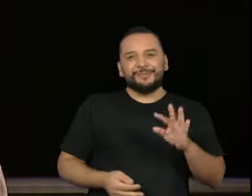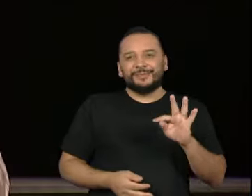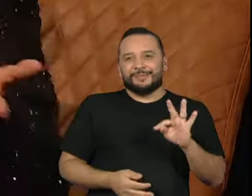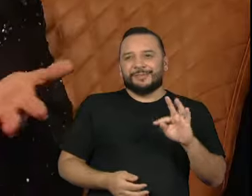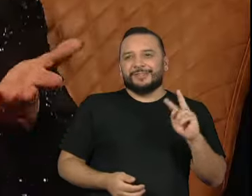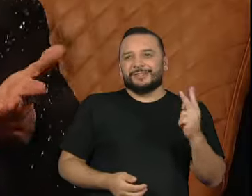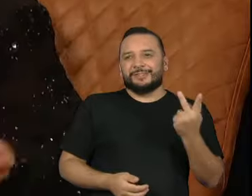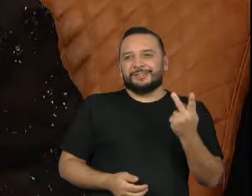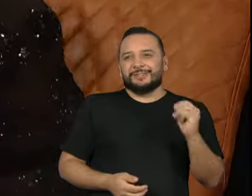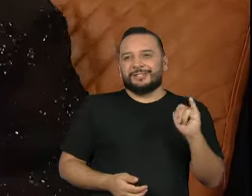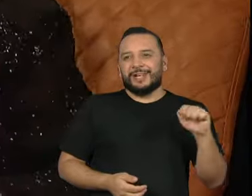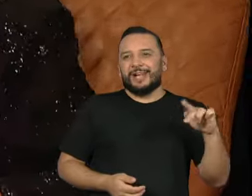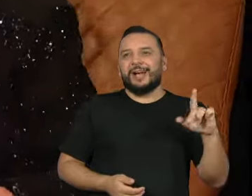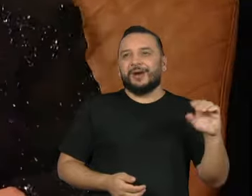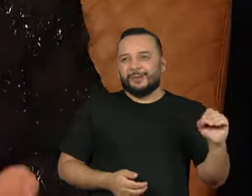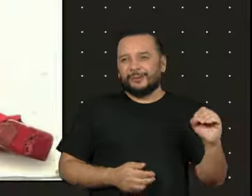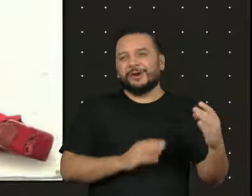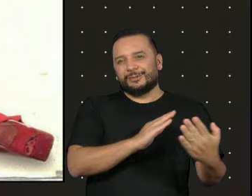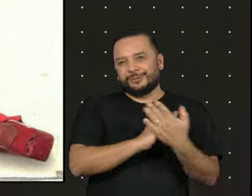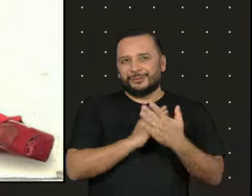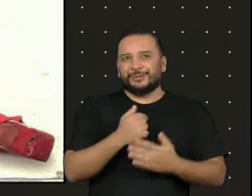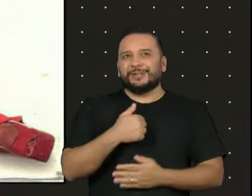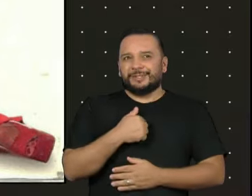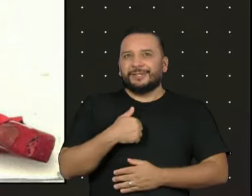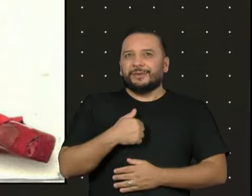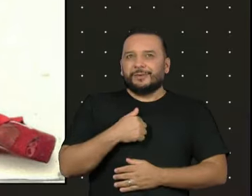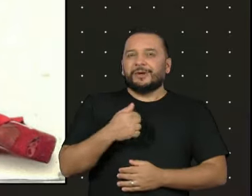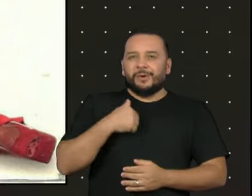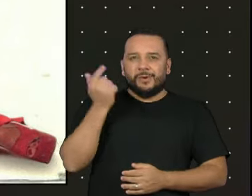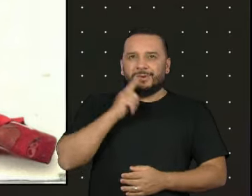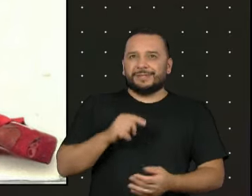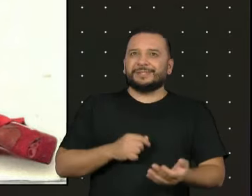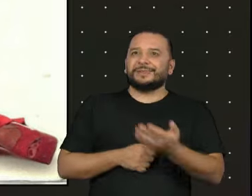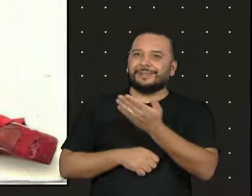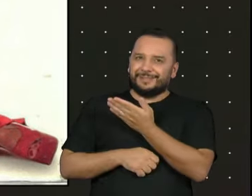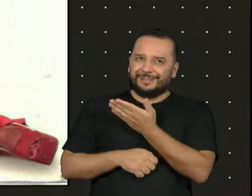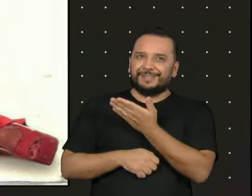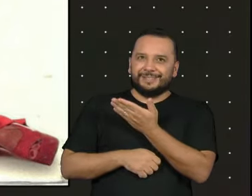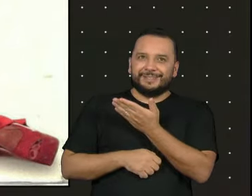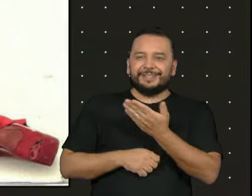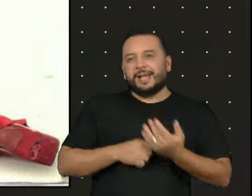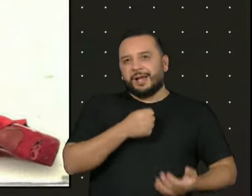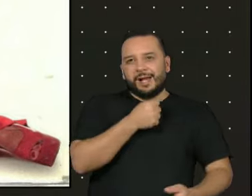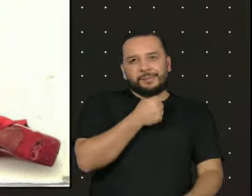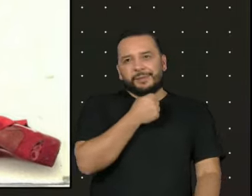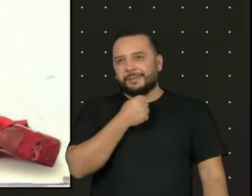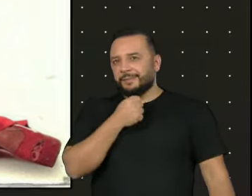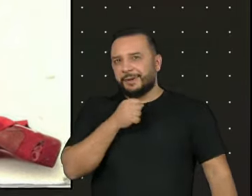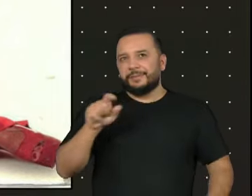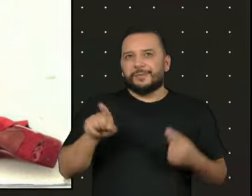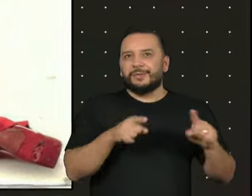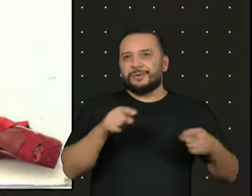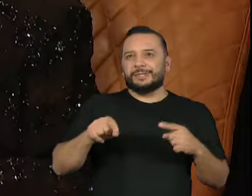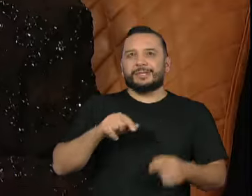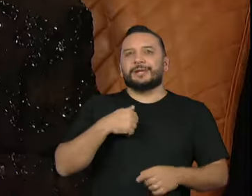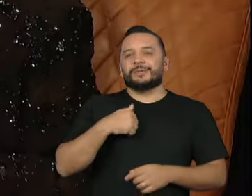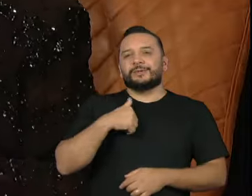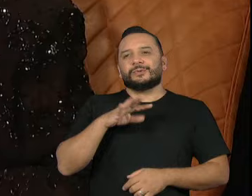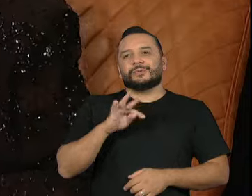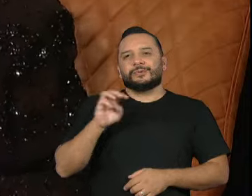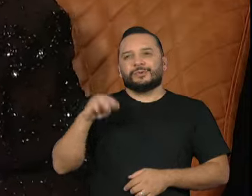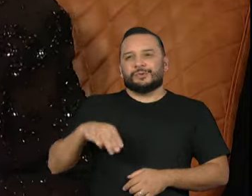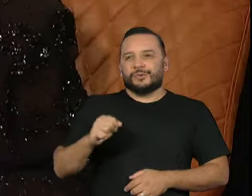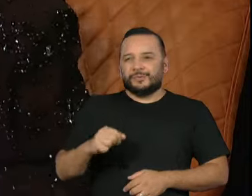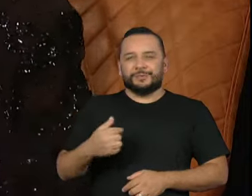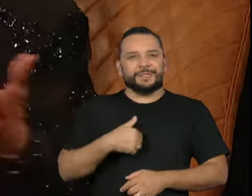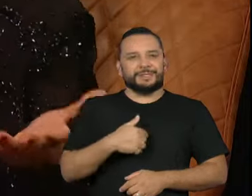me proporcionou isso, eu fiz esse disco com o maestro Giba Esteves, o Baldo Versolar e tal. E acontece que eu